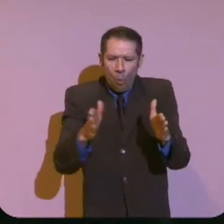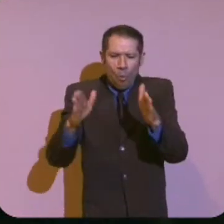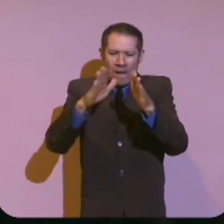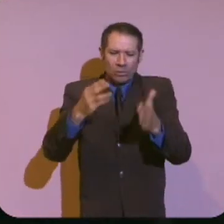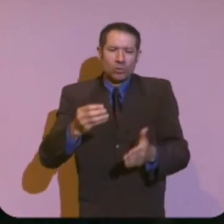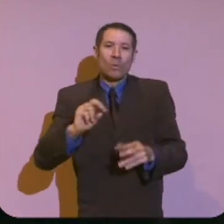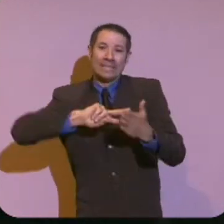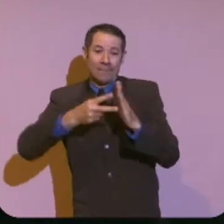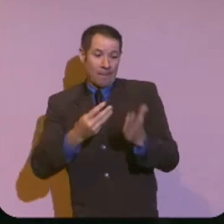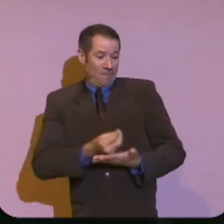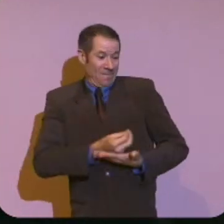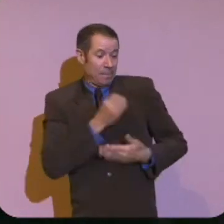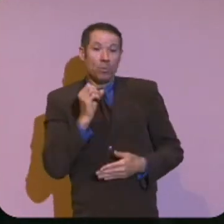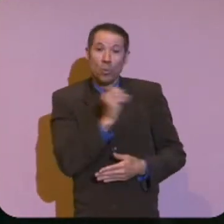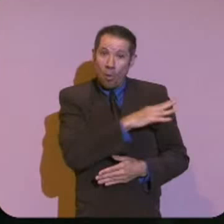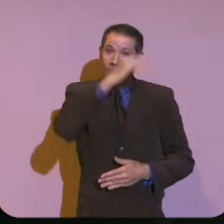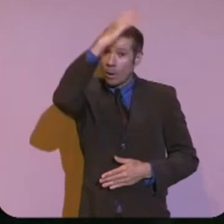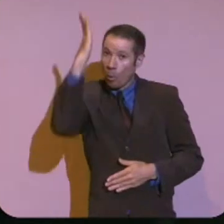nome dEle.